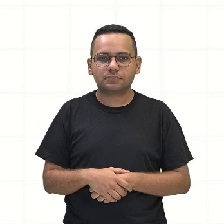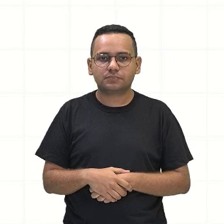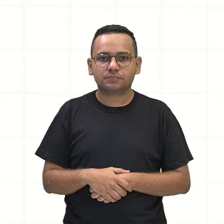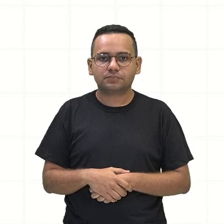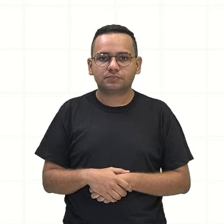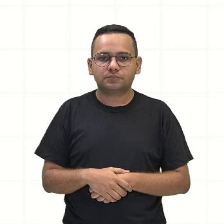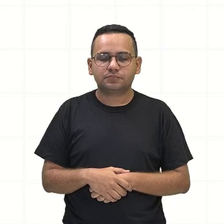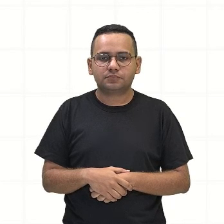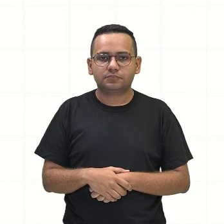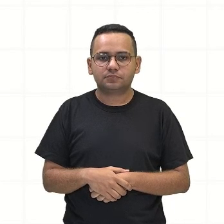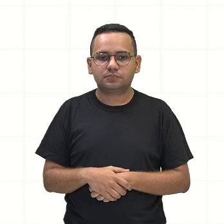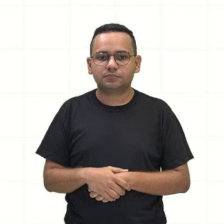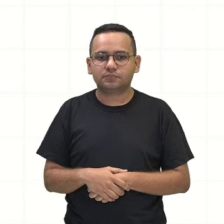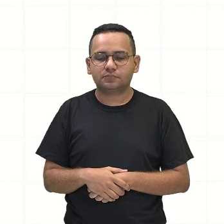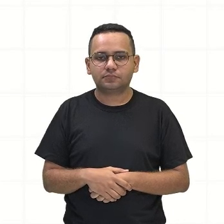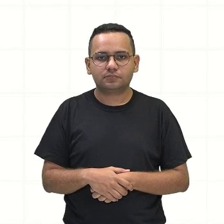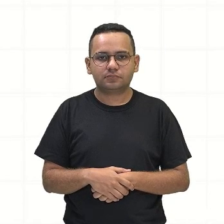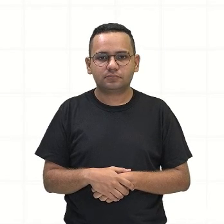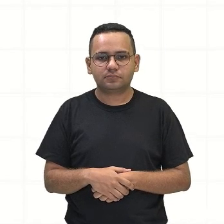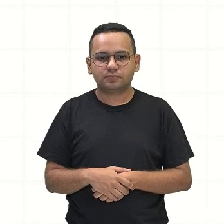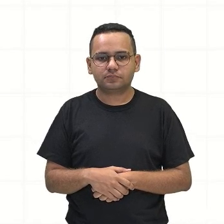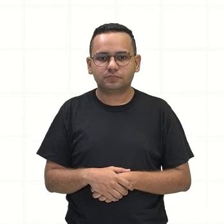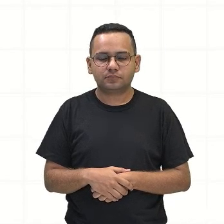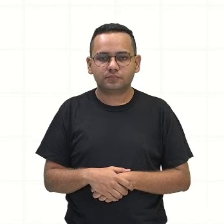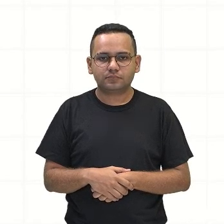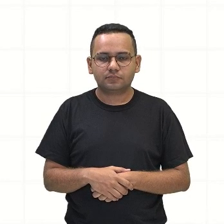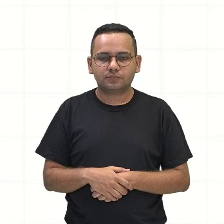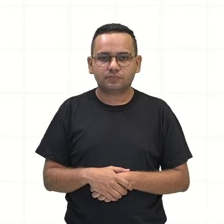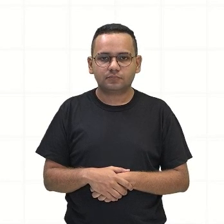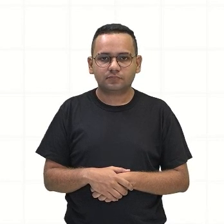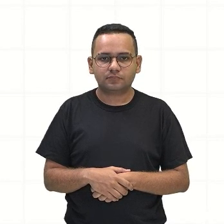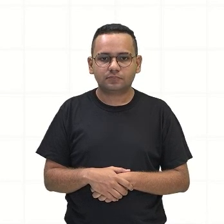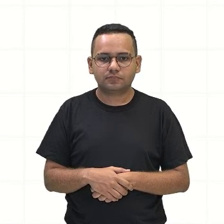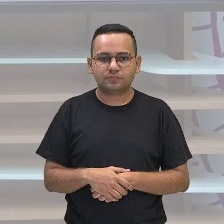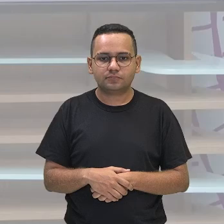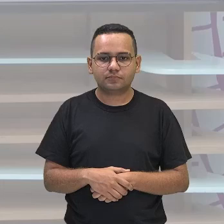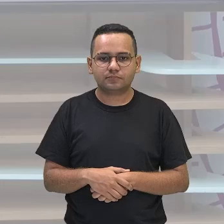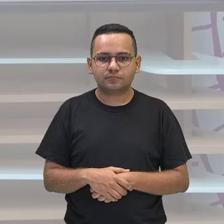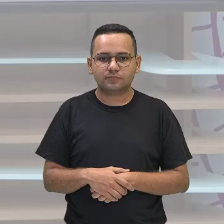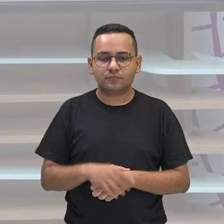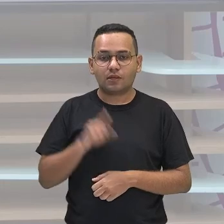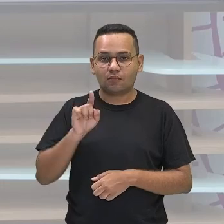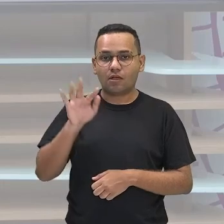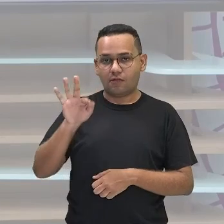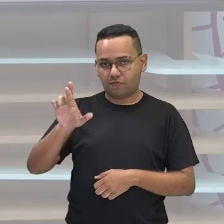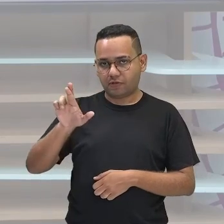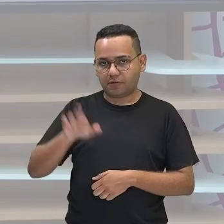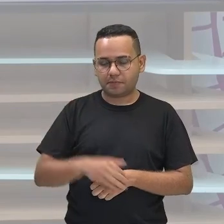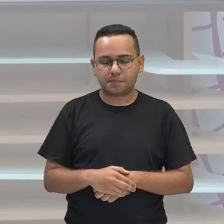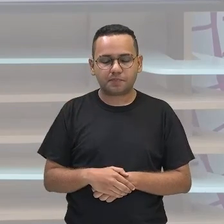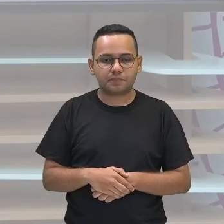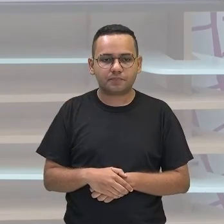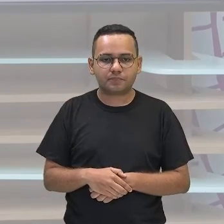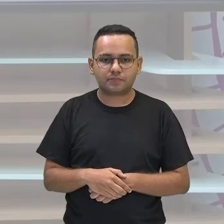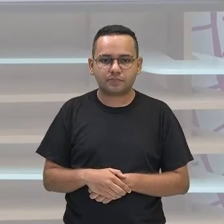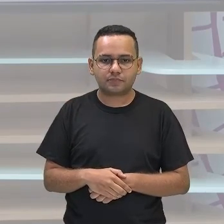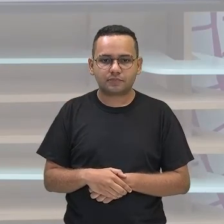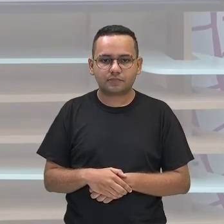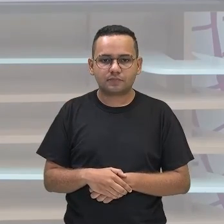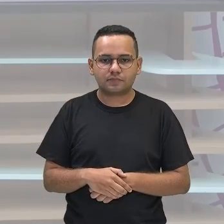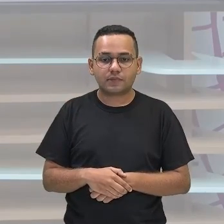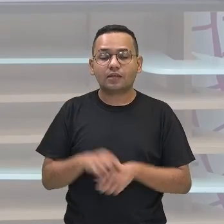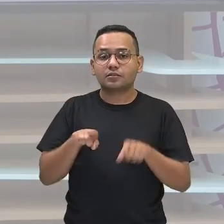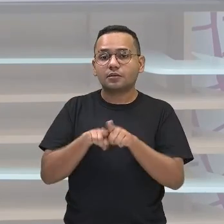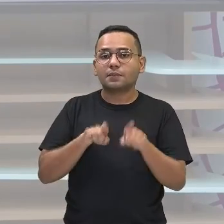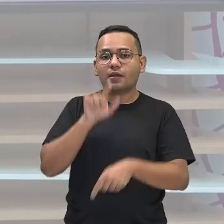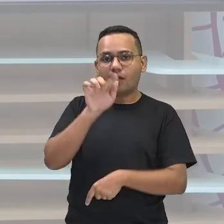Ok? Muito bem. Então, aqui, ó, essa é a frequência absoluta, né? E frequência